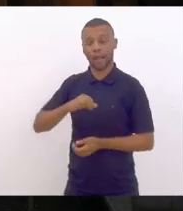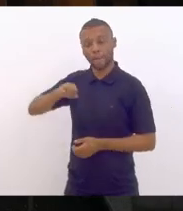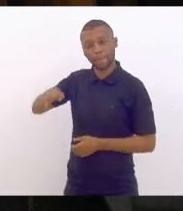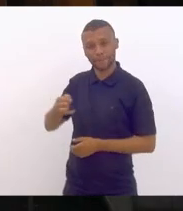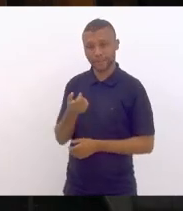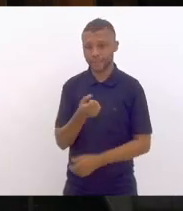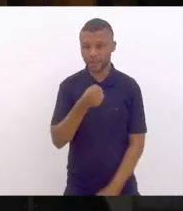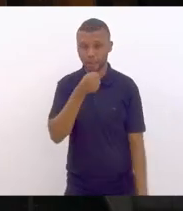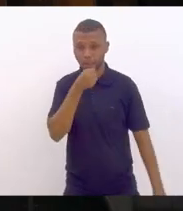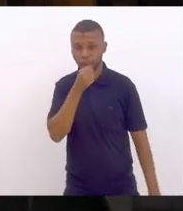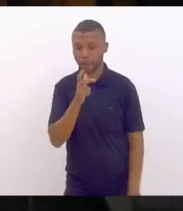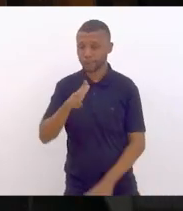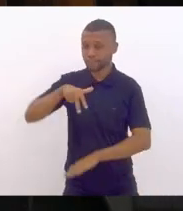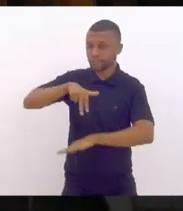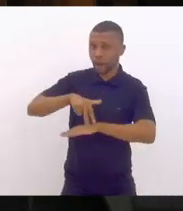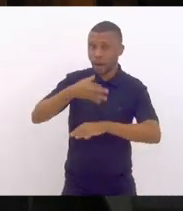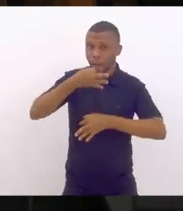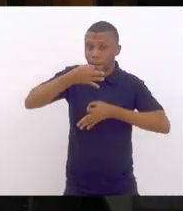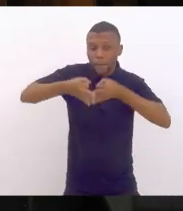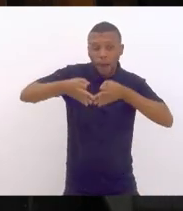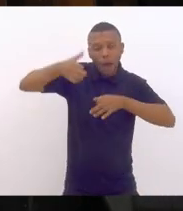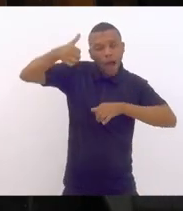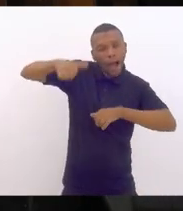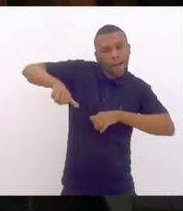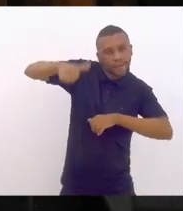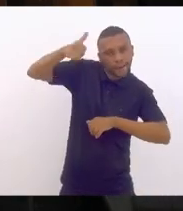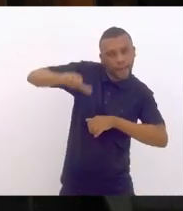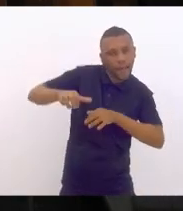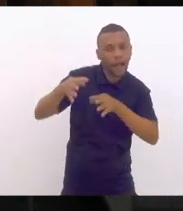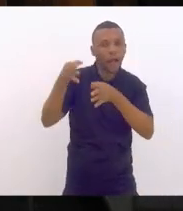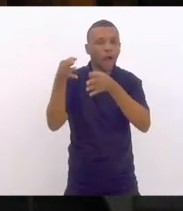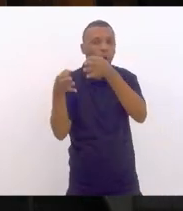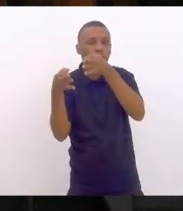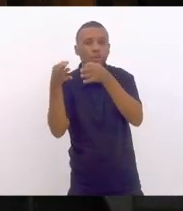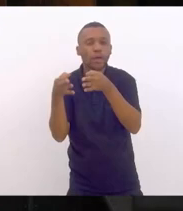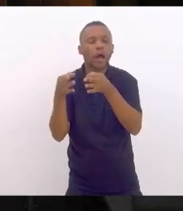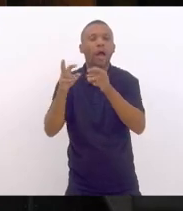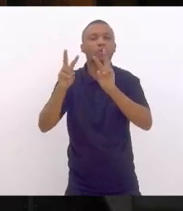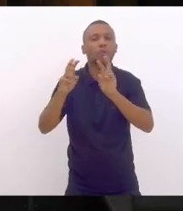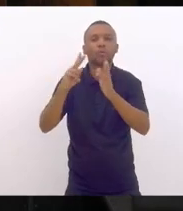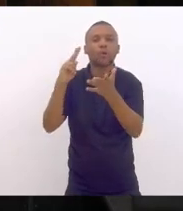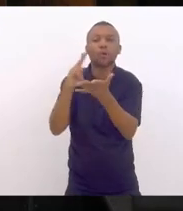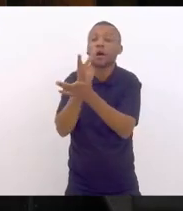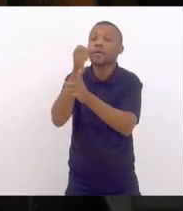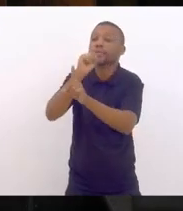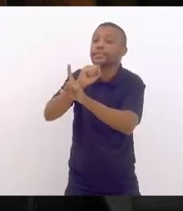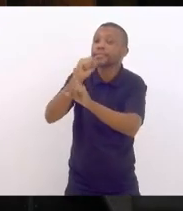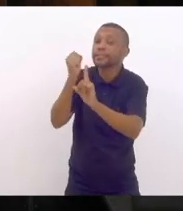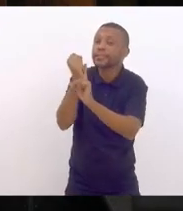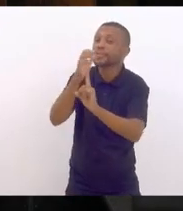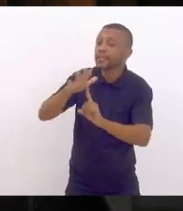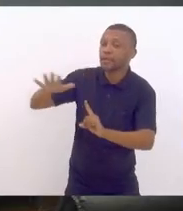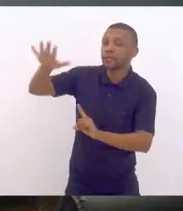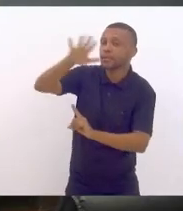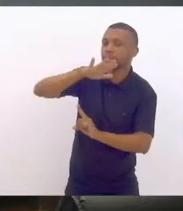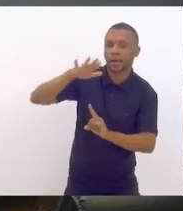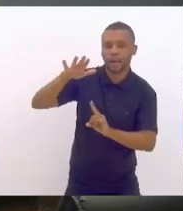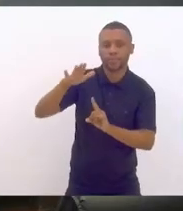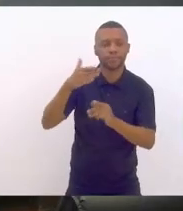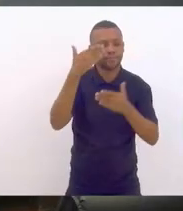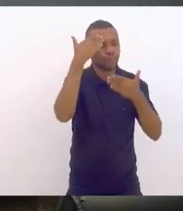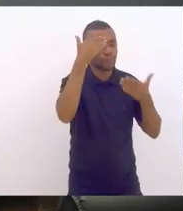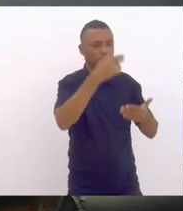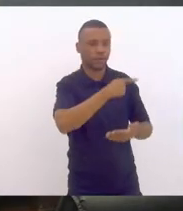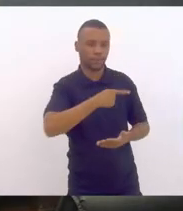para emitir juízo de valor sobre tudo que ocorre nessa sociedade Muito obrigado senhor presidente